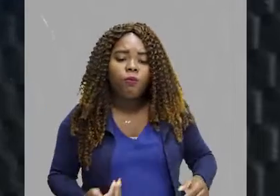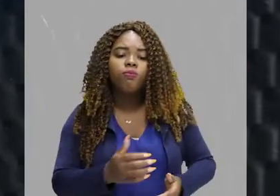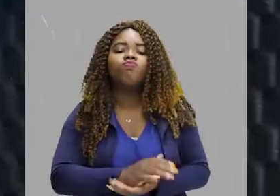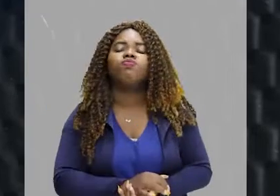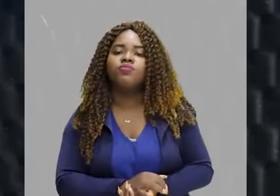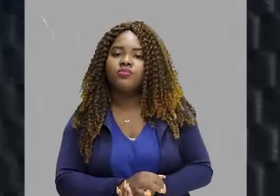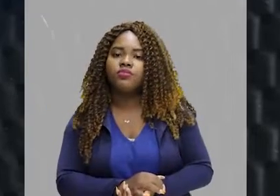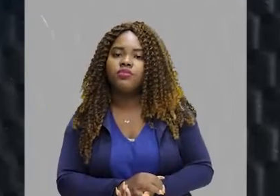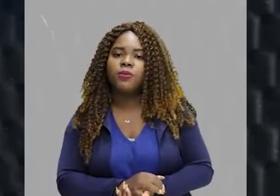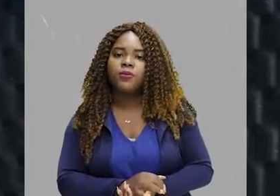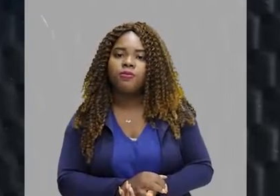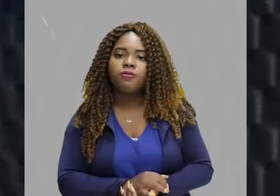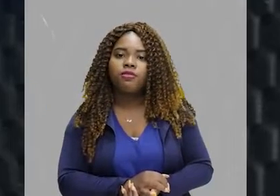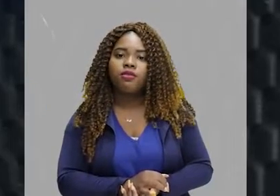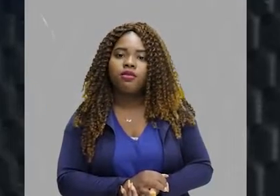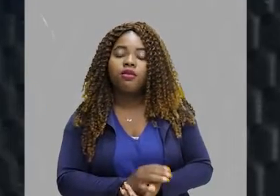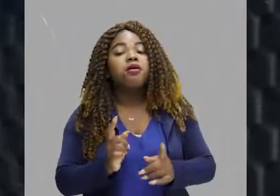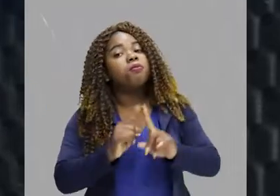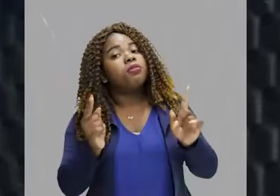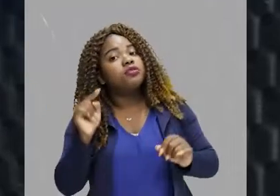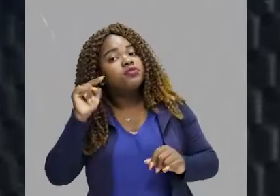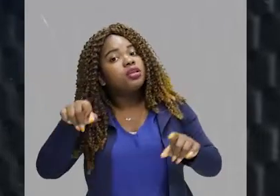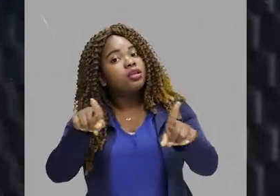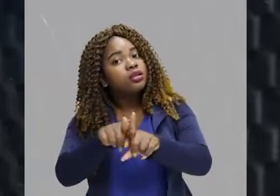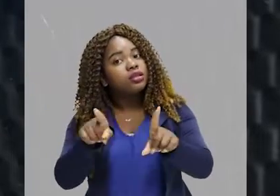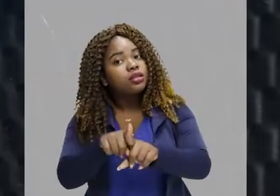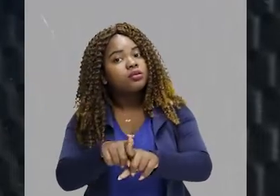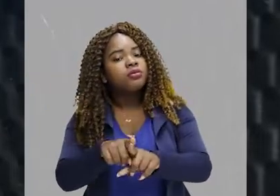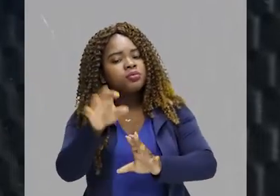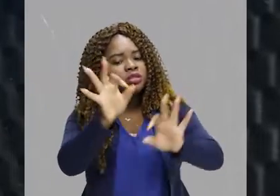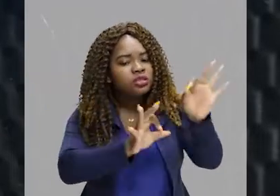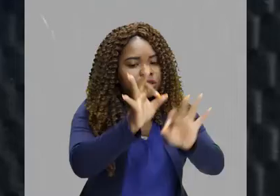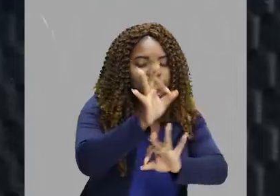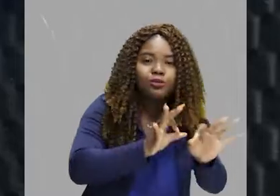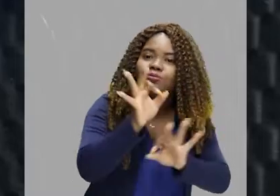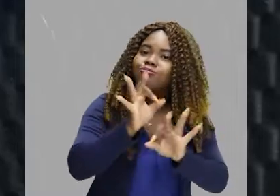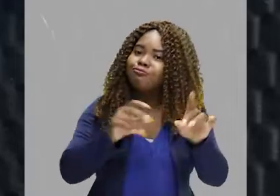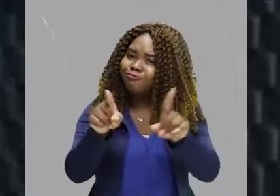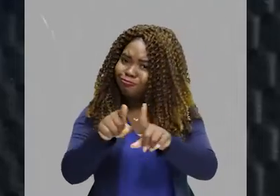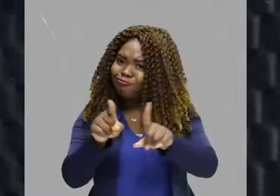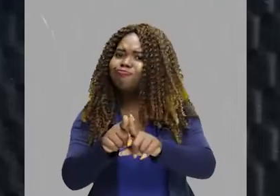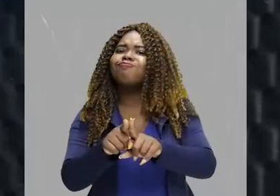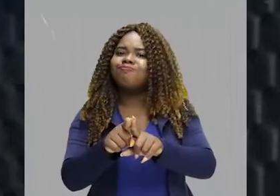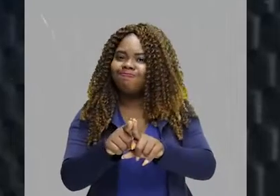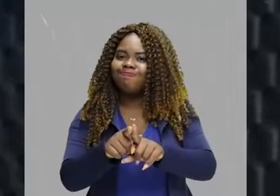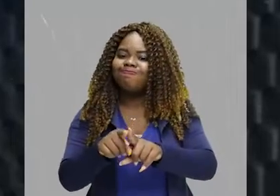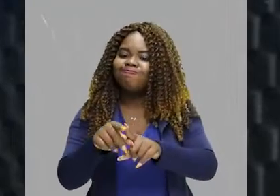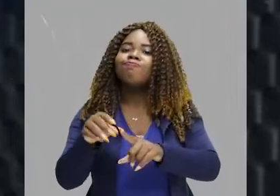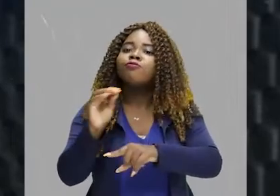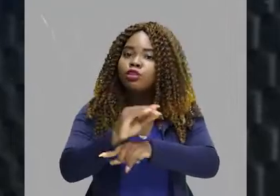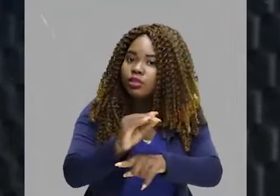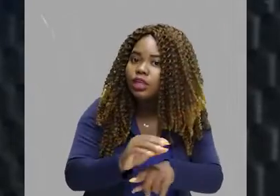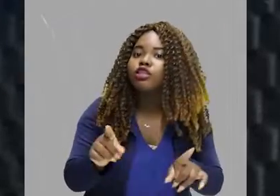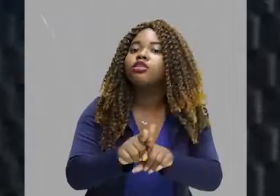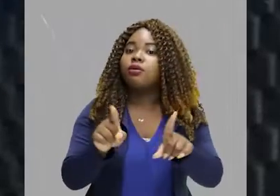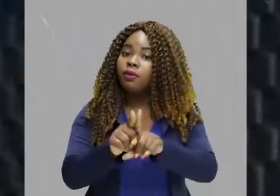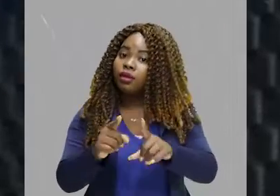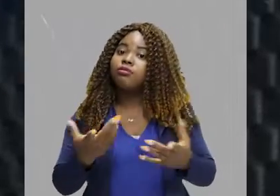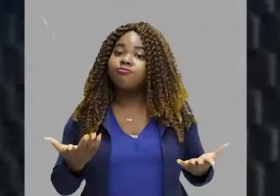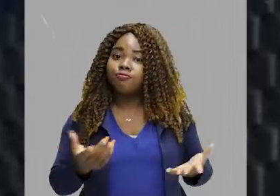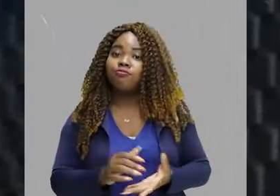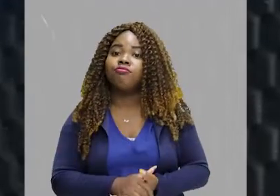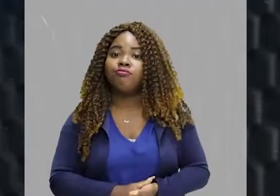iniciativa privada, certo? Mas você também precisa arrumar a sua cama, ou seja, você também precisa fazer a sua